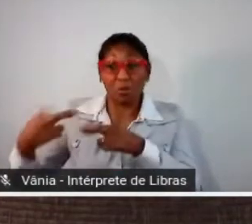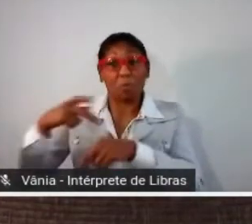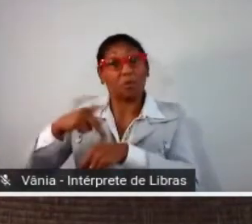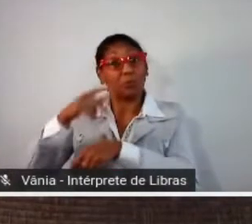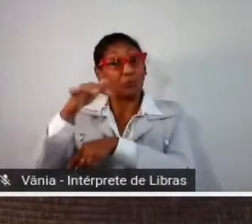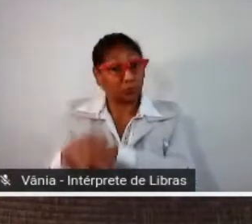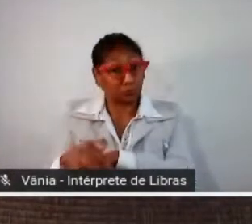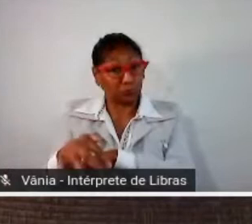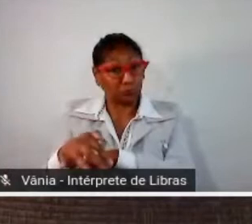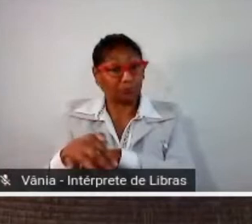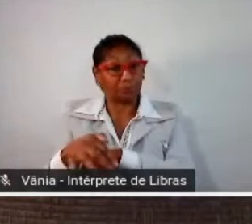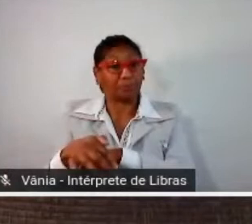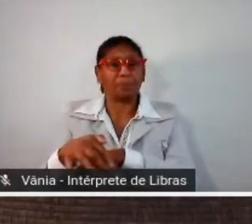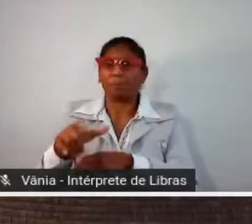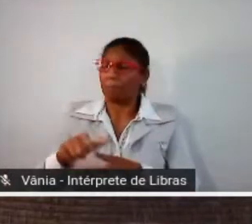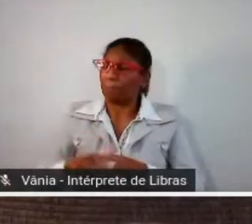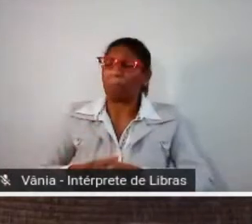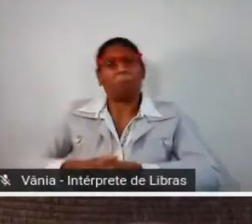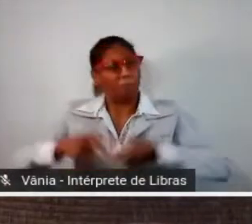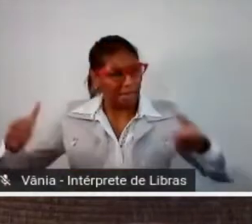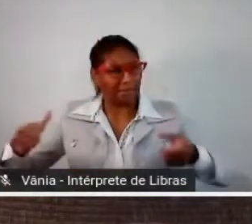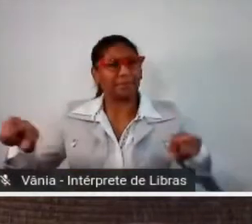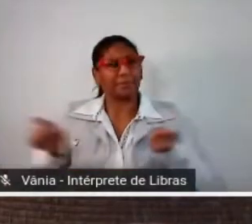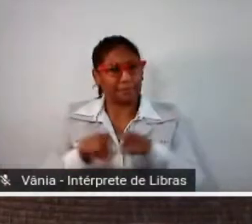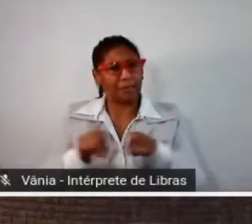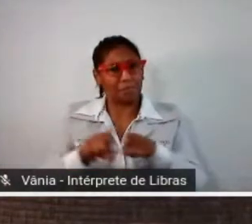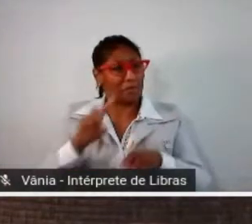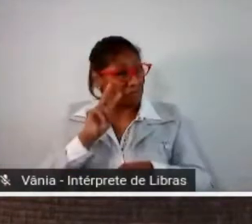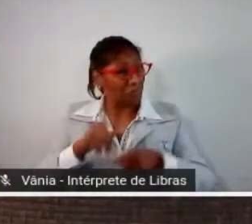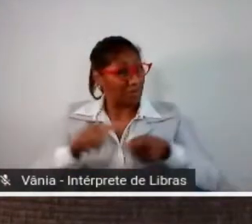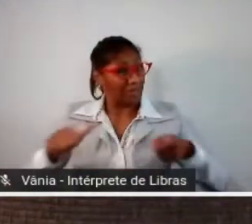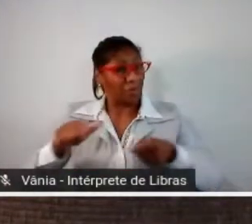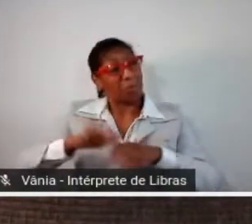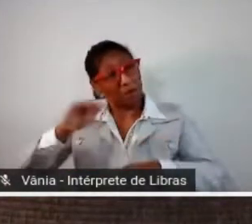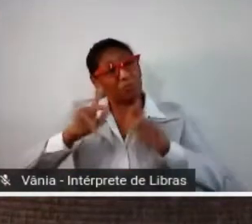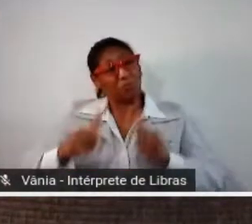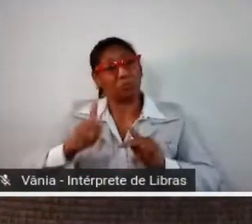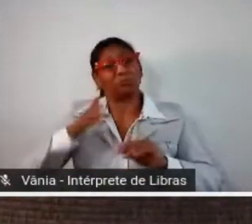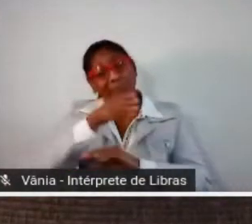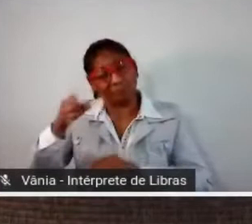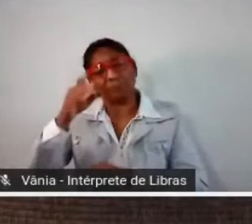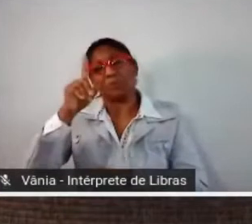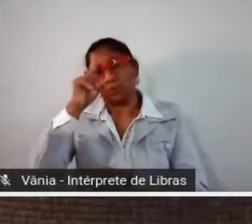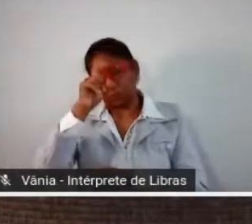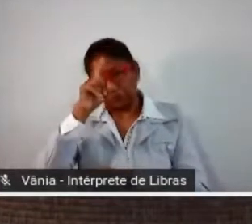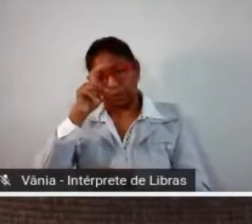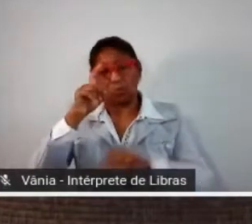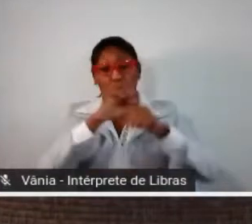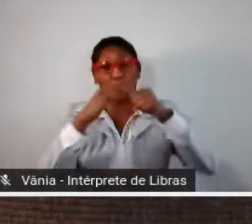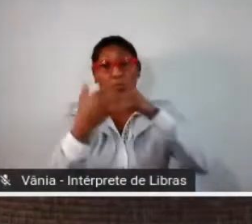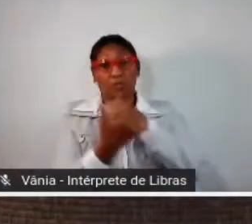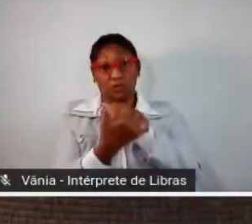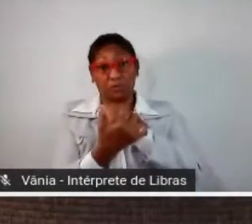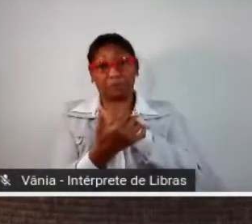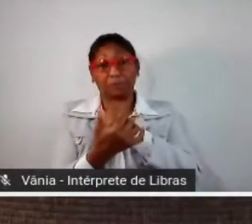Fundo, além de a macro-região também ter observado o crescimento de hospitalizações por Covid, hospitalizações